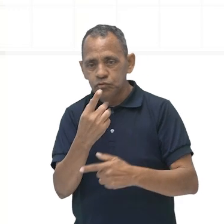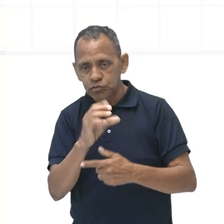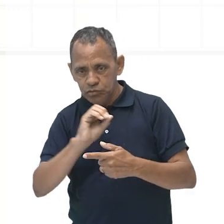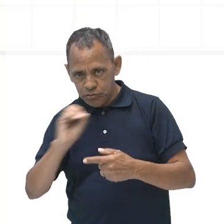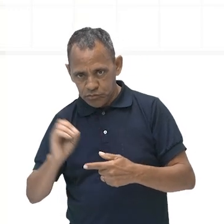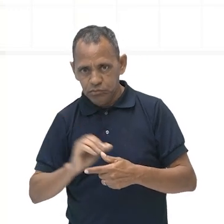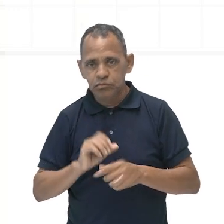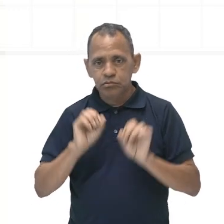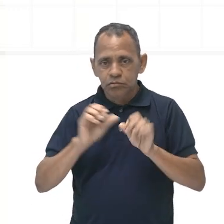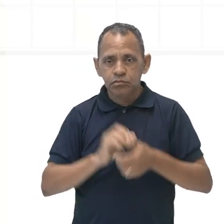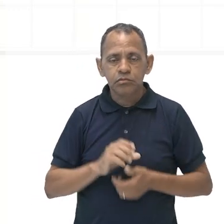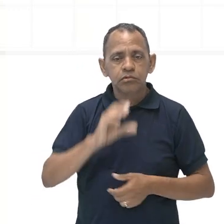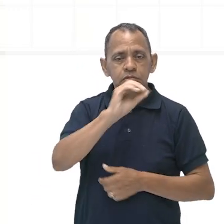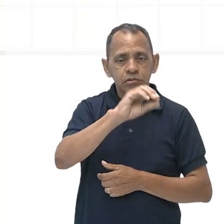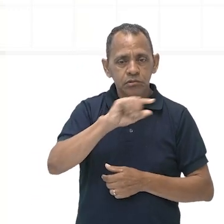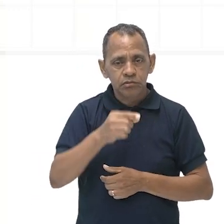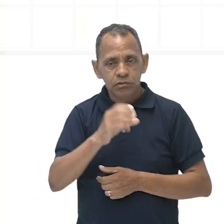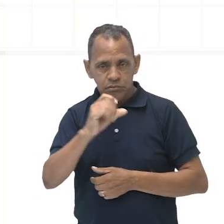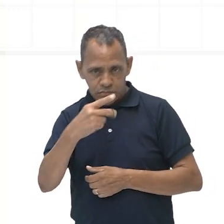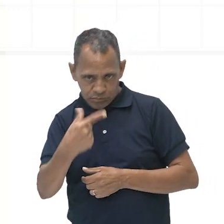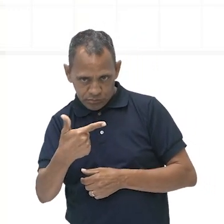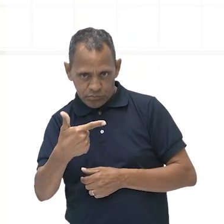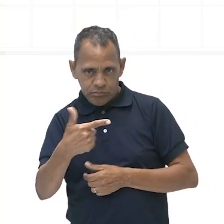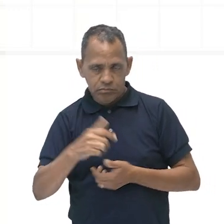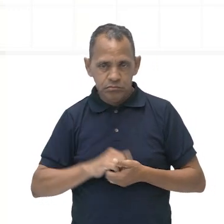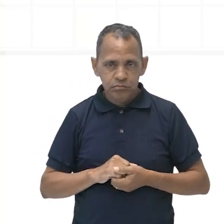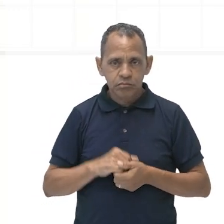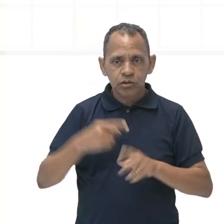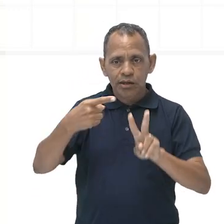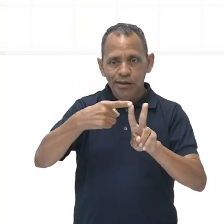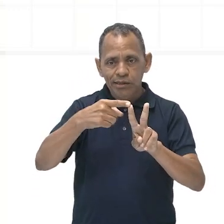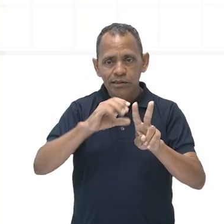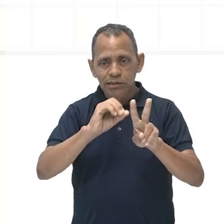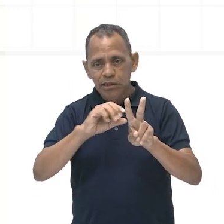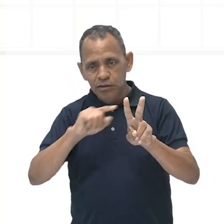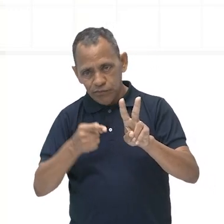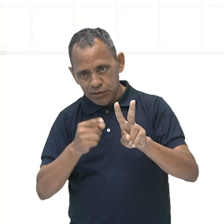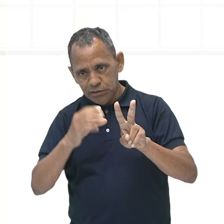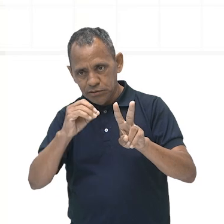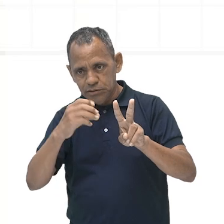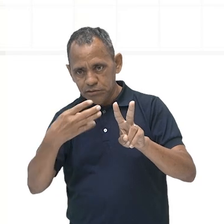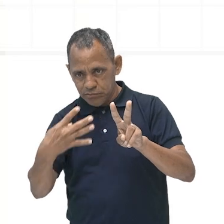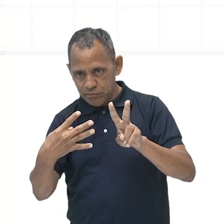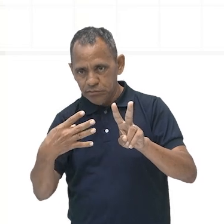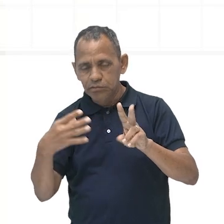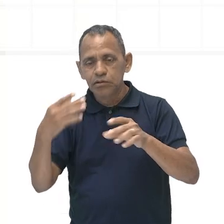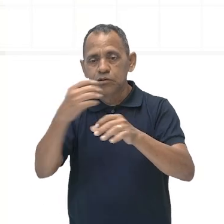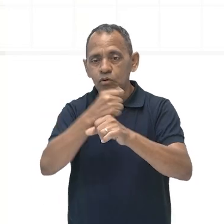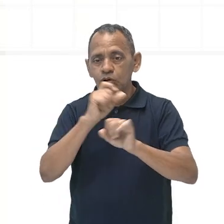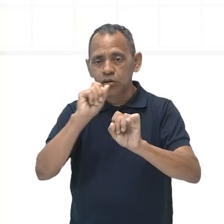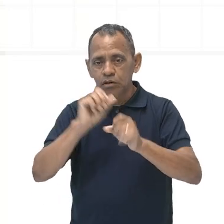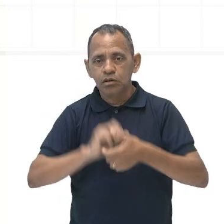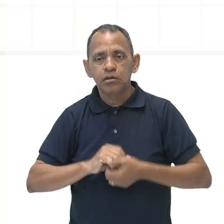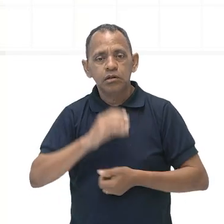é 0,2. Ou seja, raiz de 0,04 é igual a